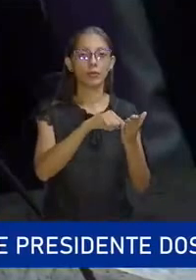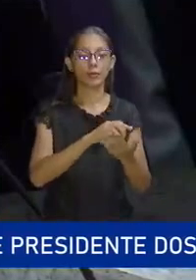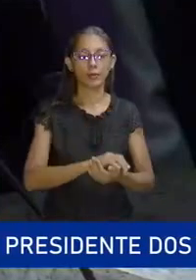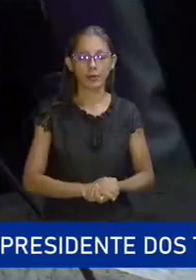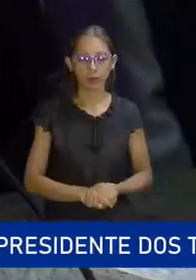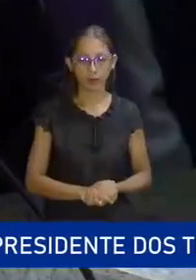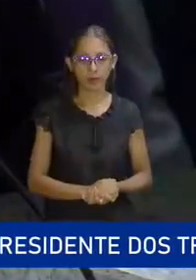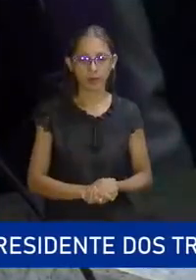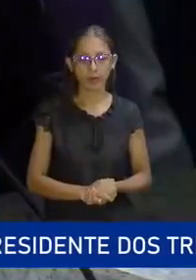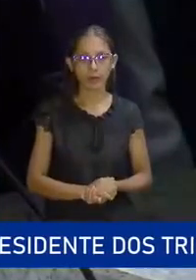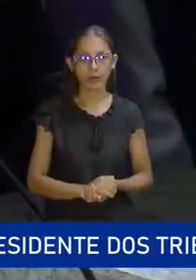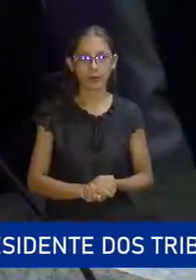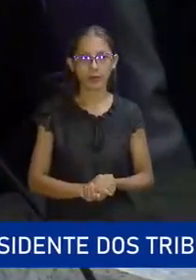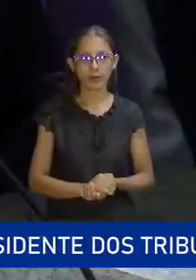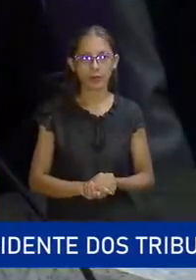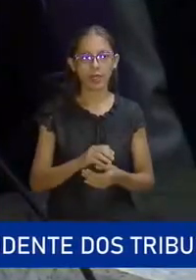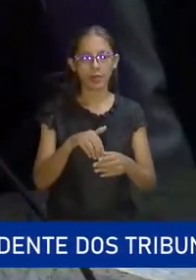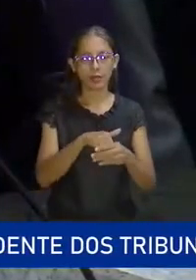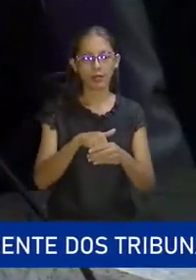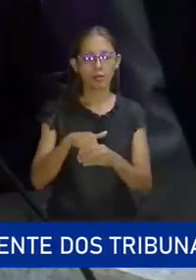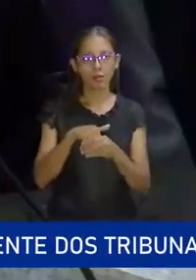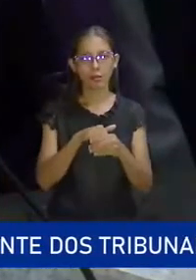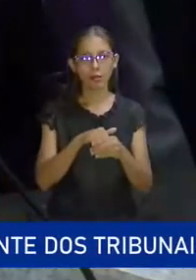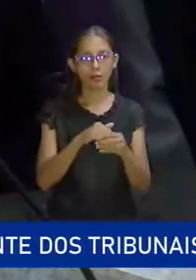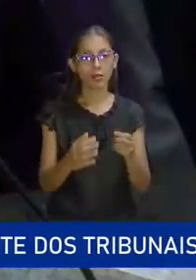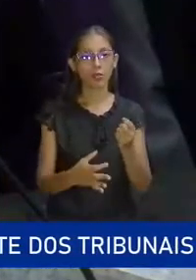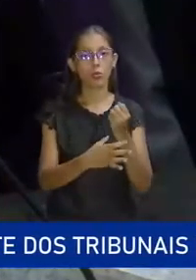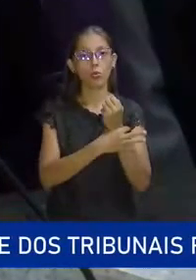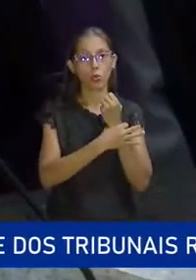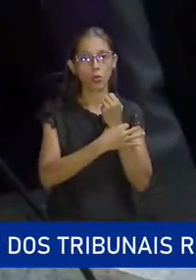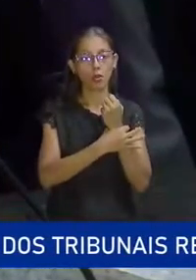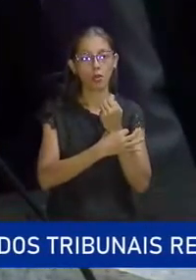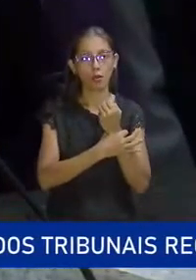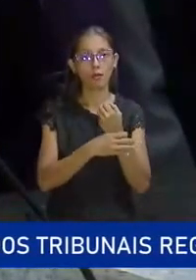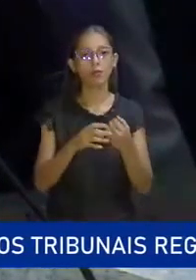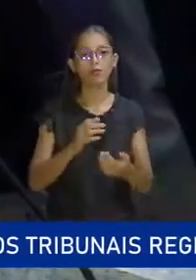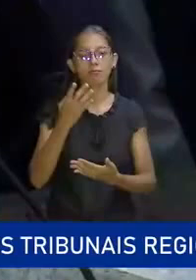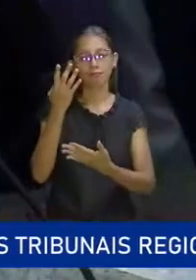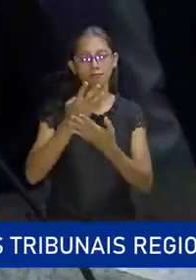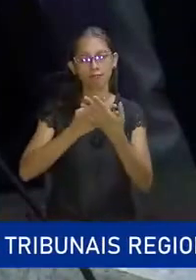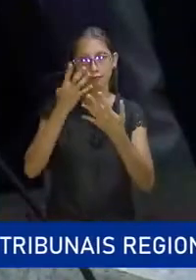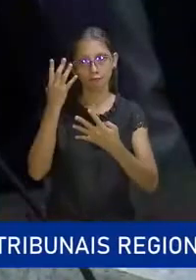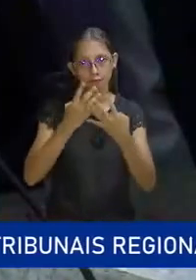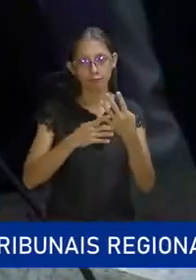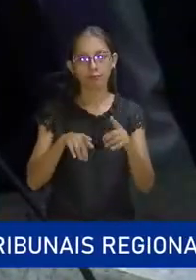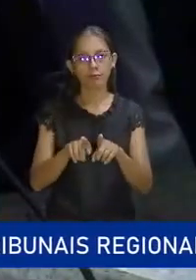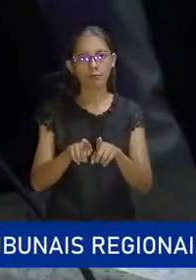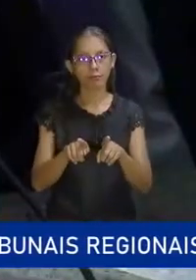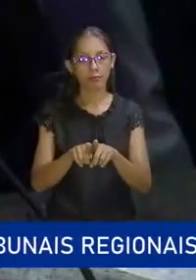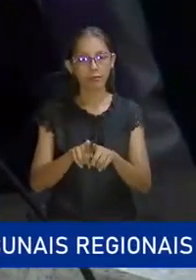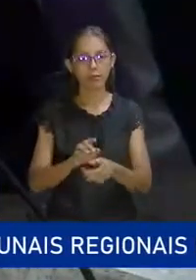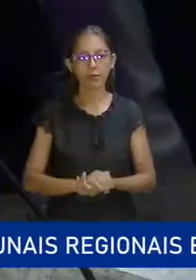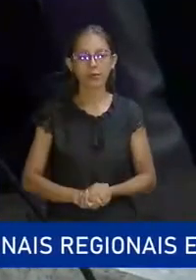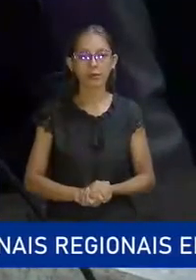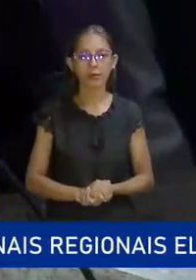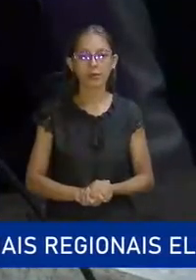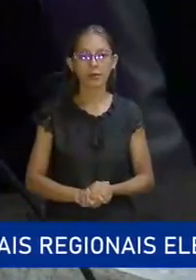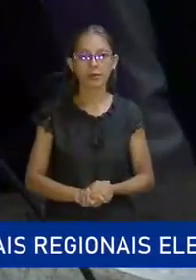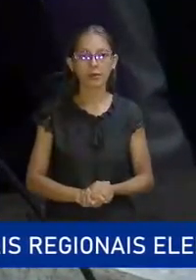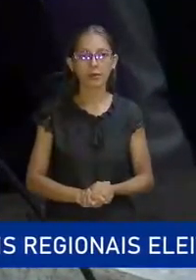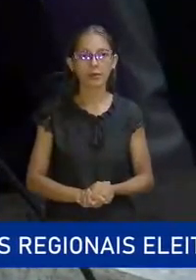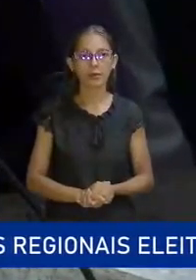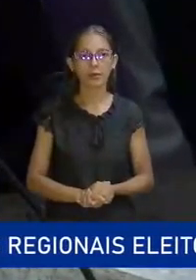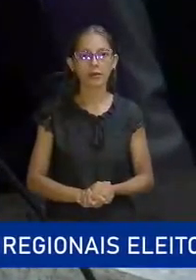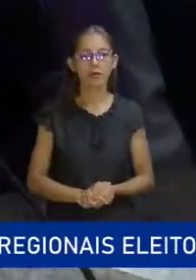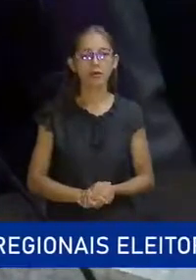legítimas e transparentes. De norte a sul, as eleições só acontecem por causa do